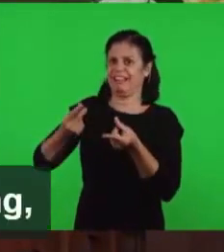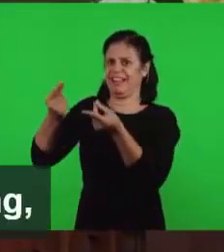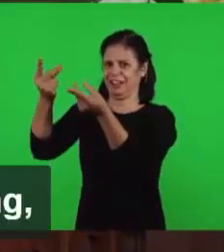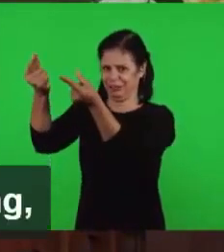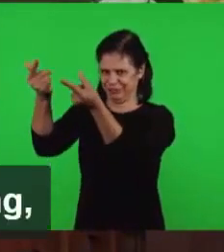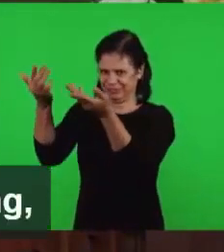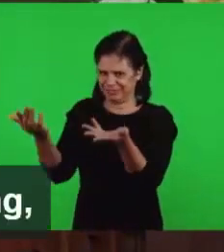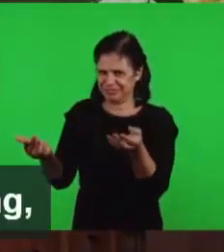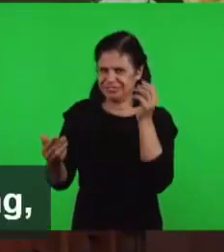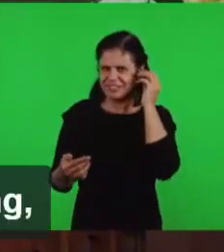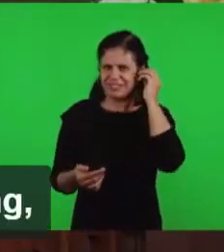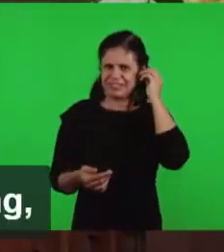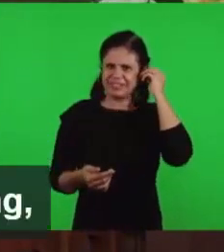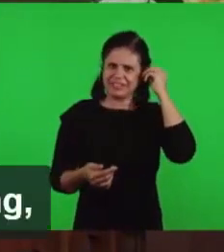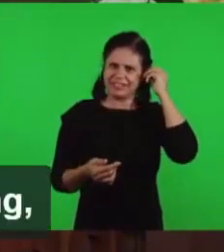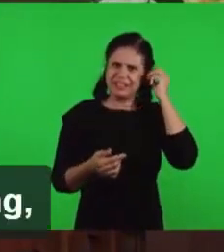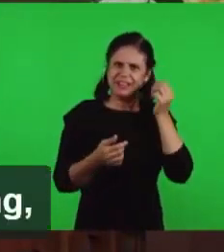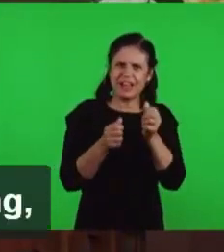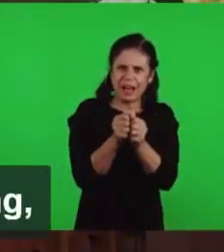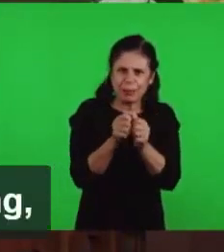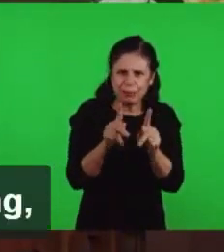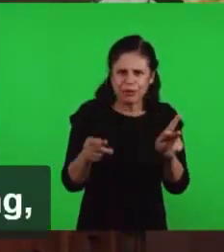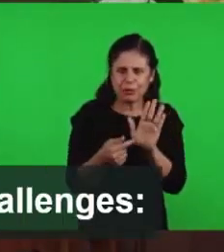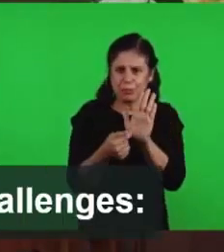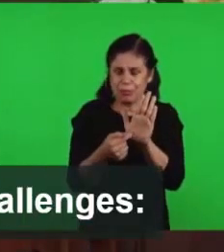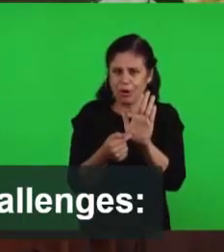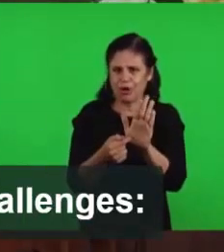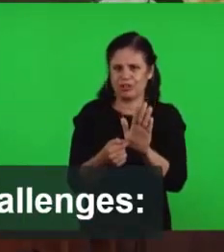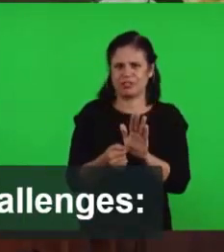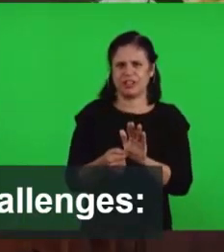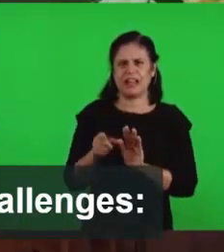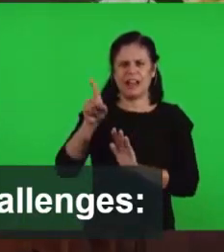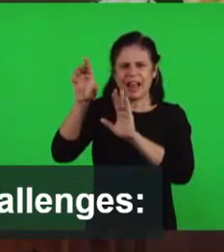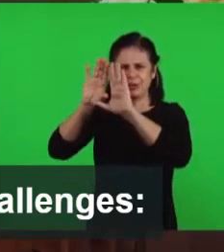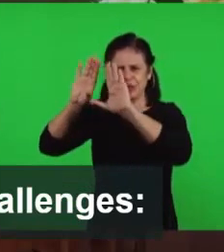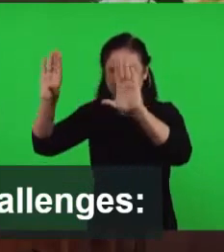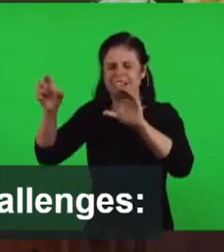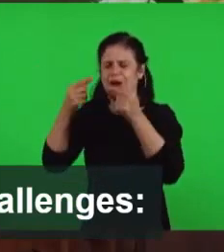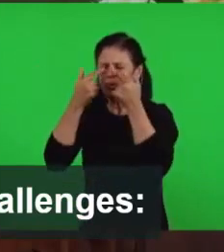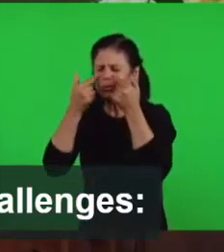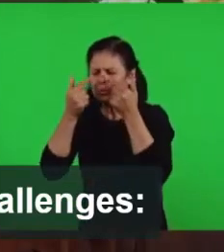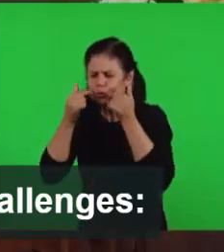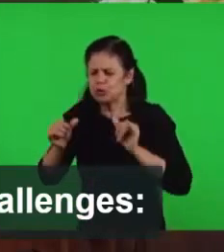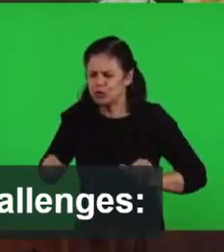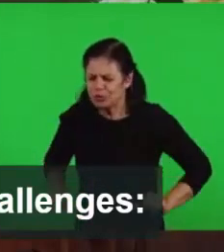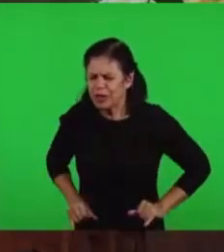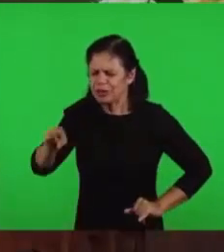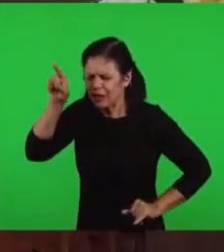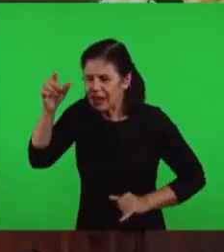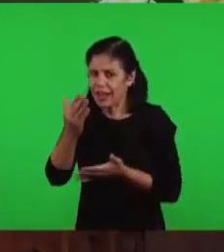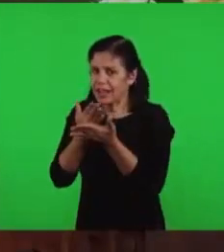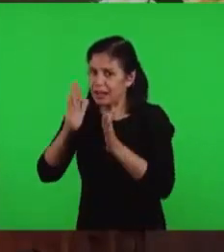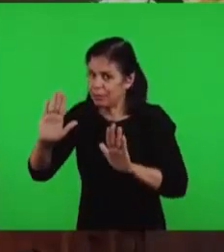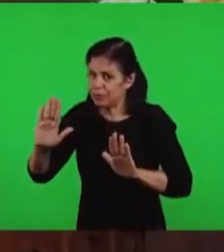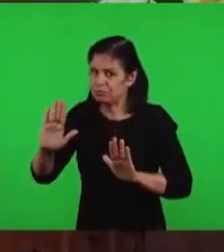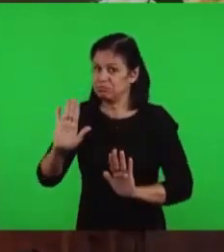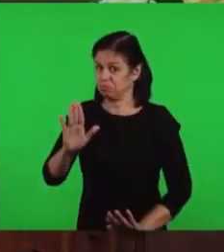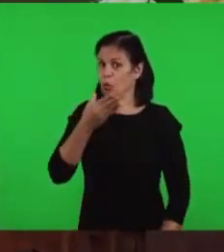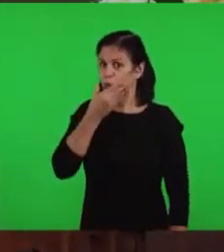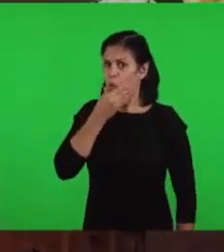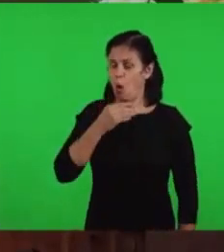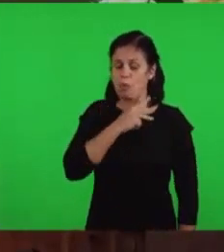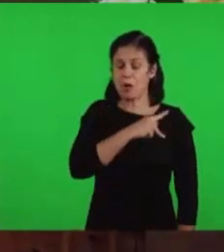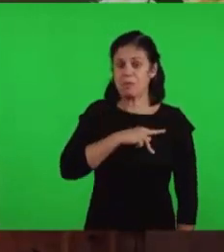haverá Lágrimas do sofrimento não haverá mais morte aí Paulo diz assim desafia onde está a morte